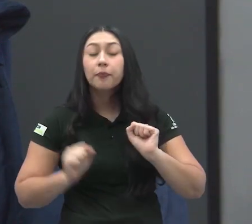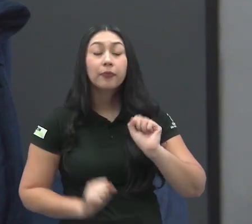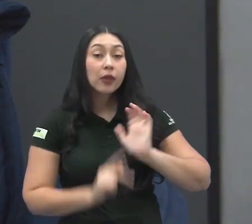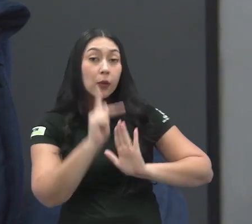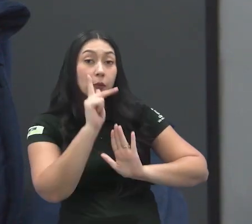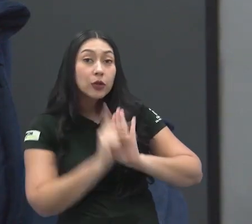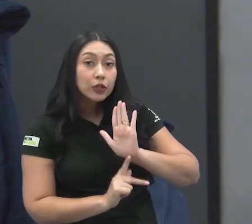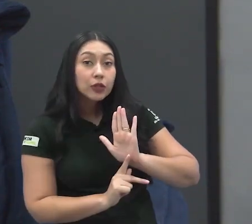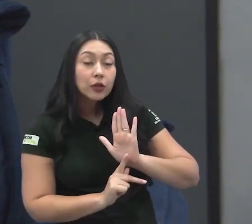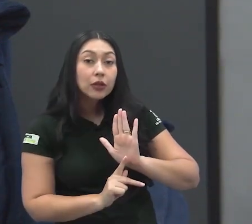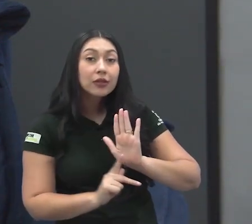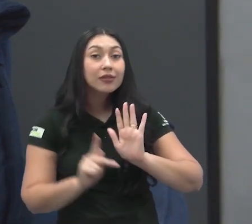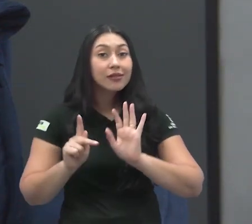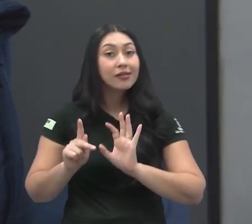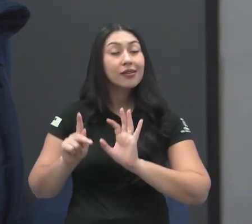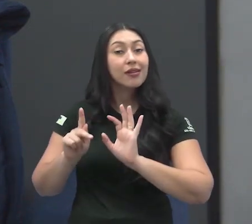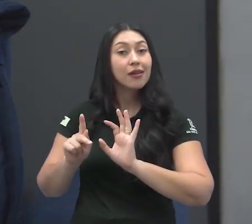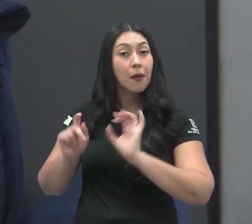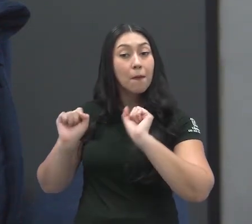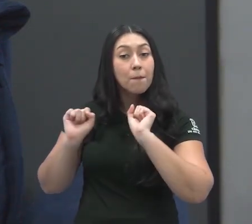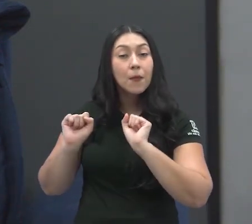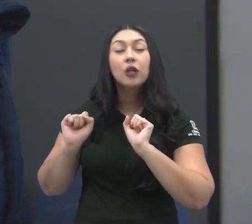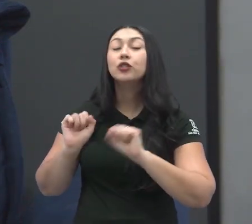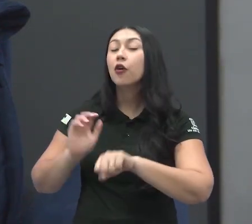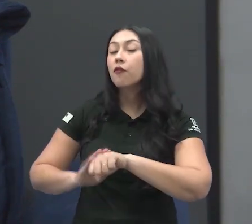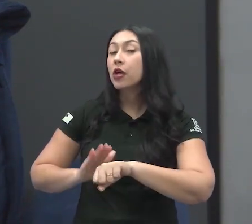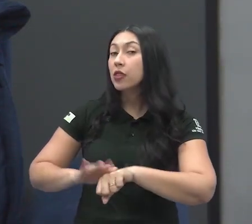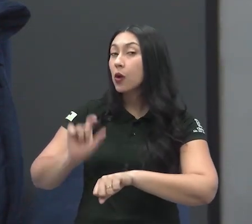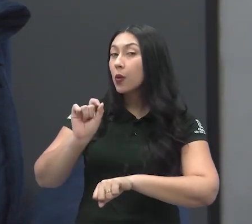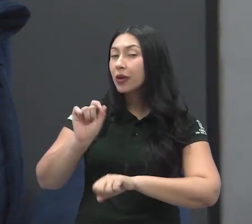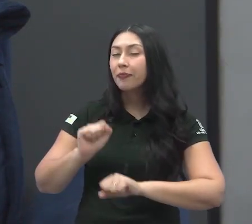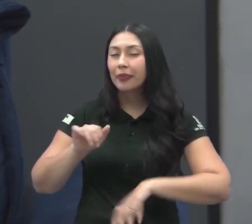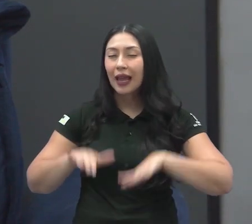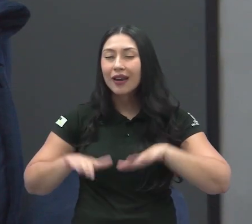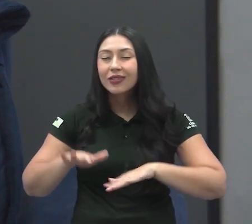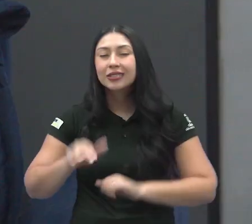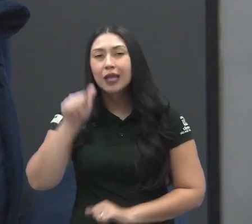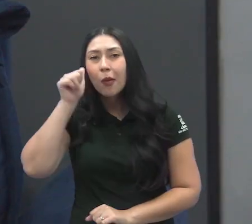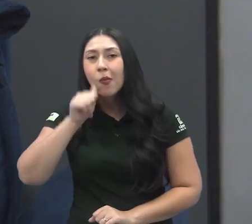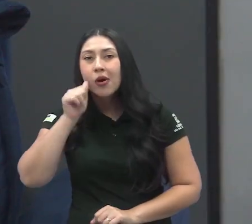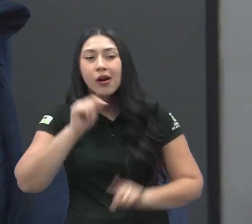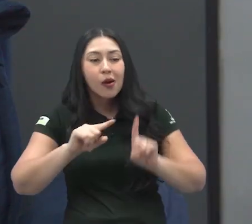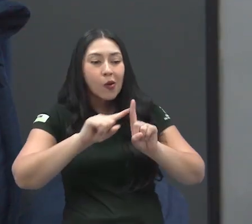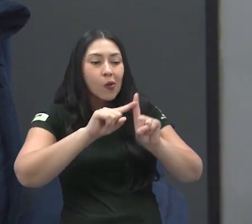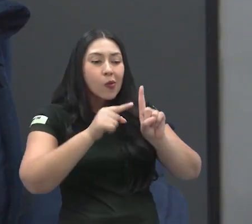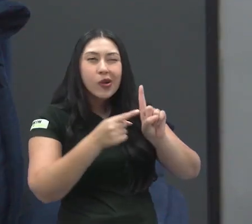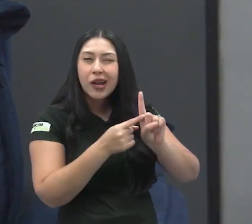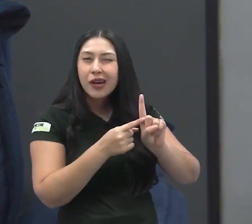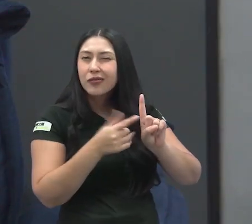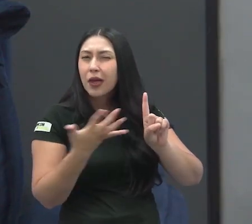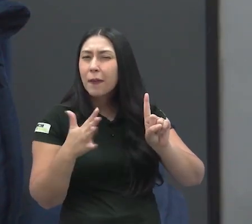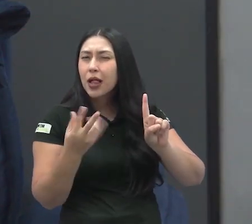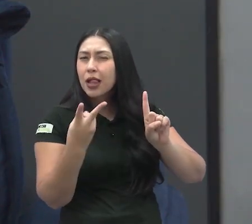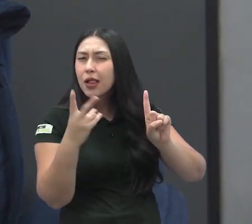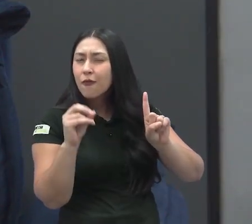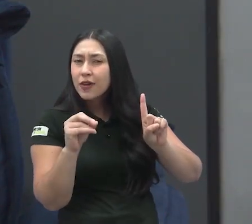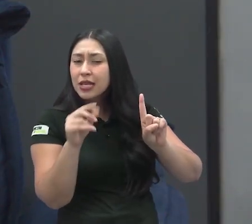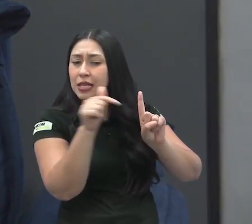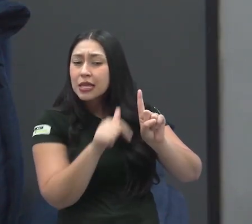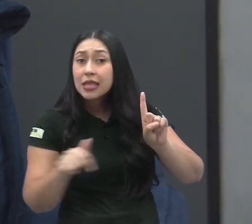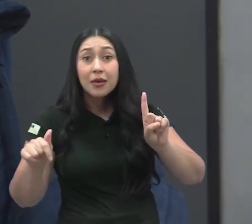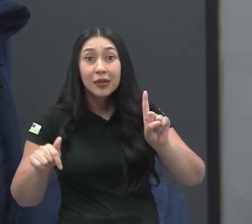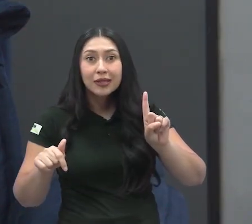aquele projeto que permite que aquelas crianças que morrem no ventre da mãe antes de 20 semanas, que eles sejam